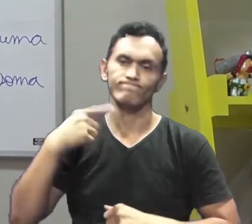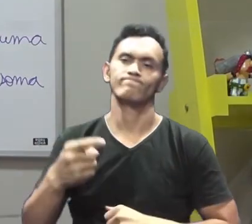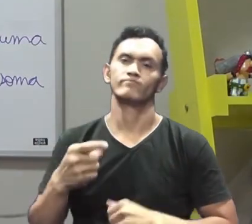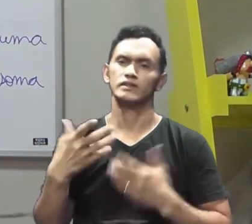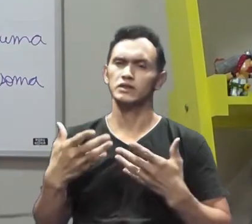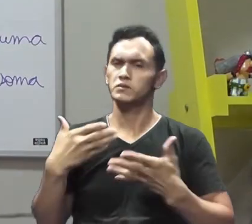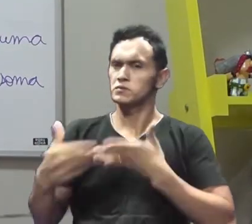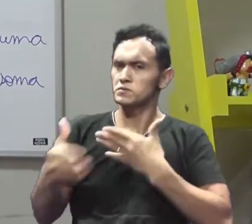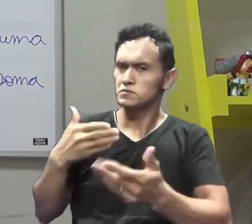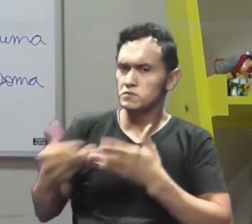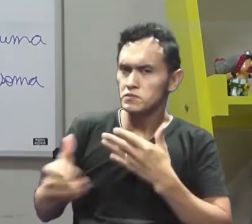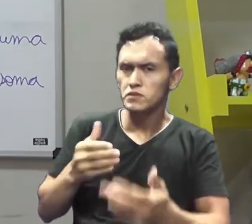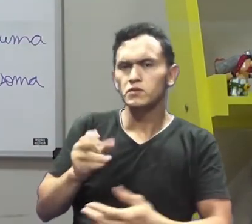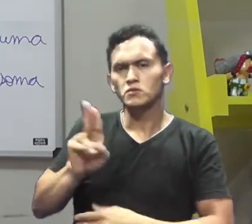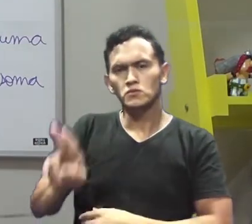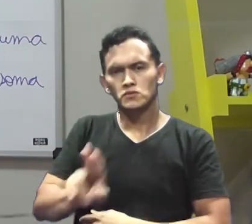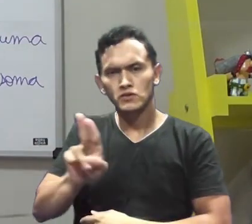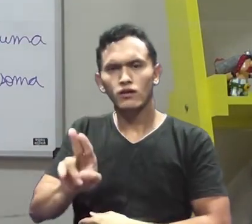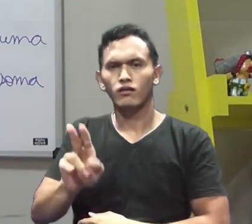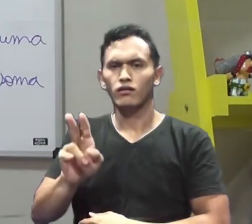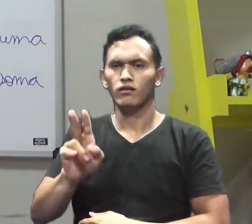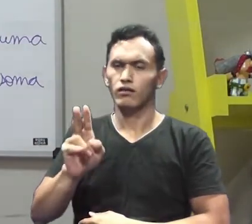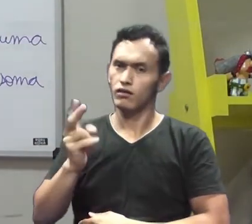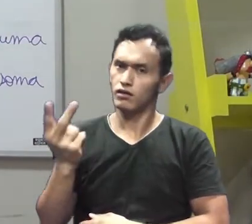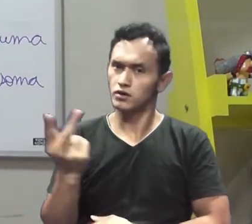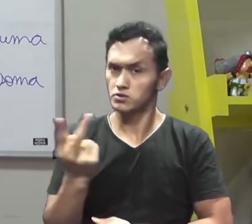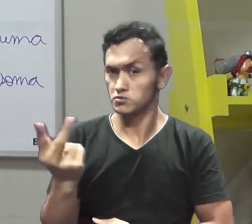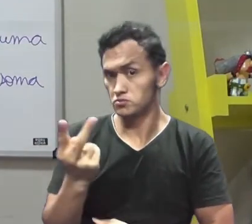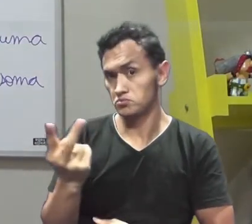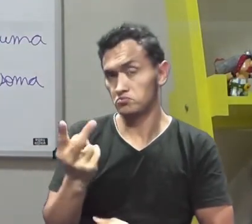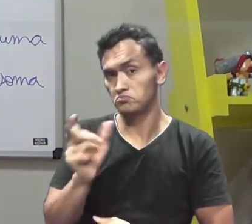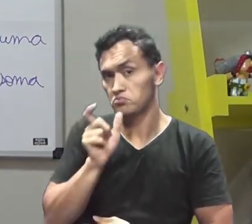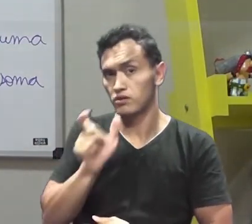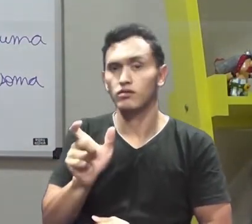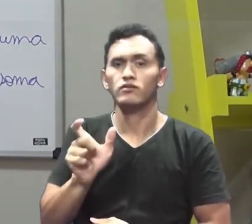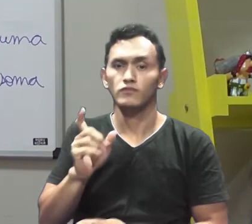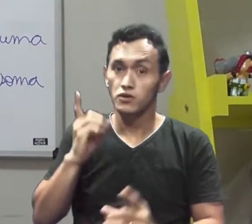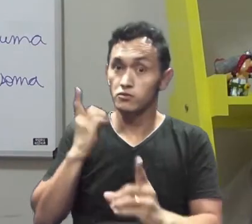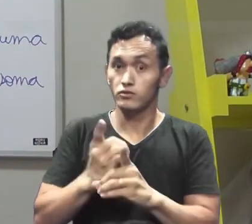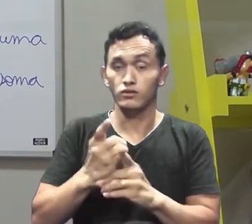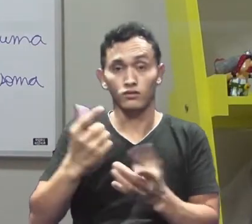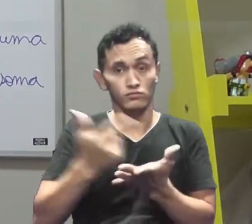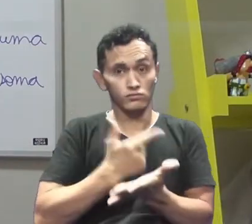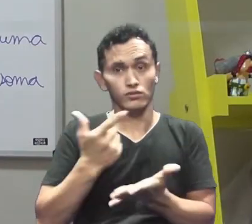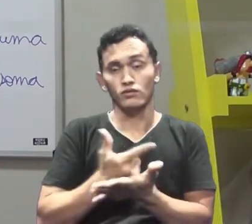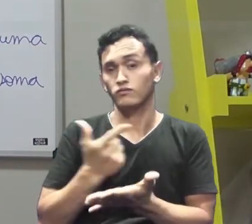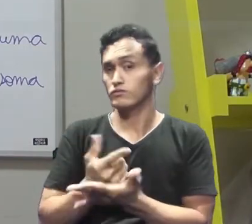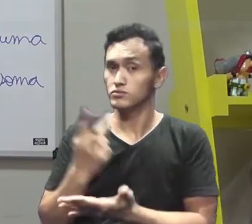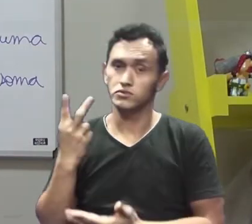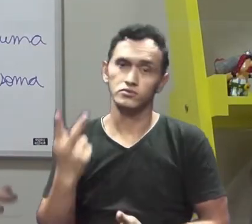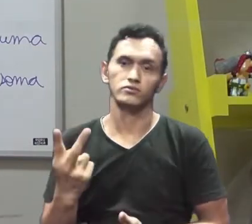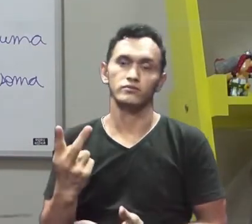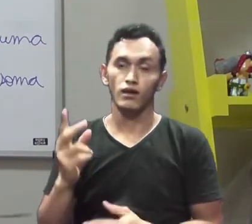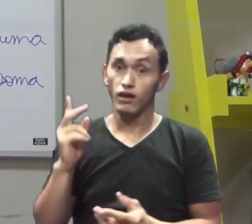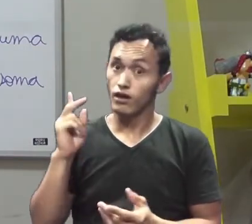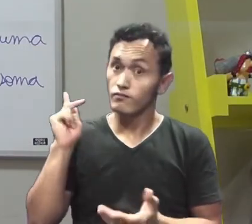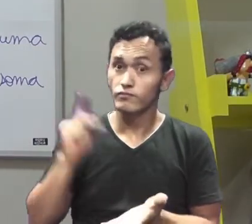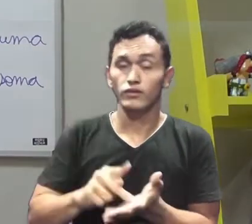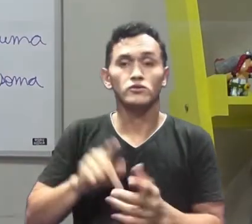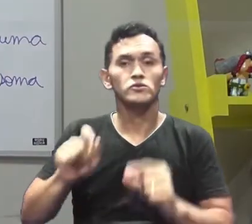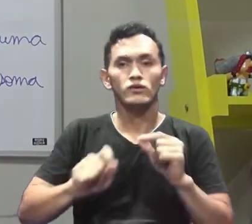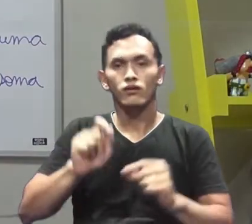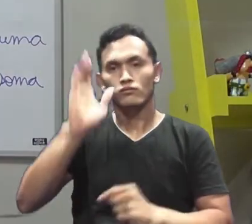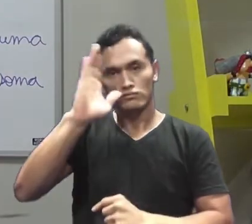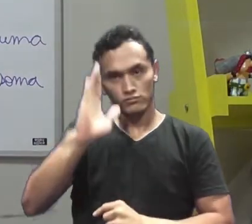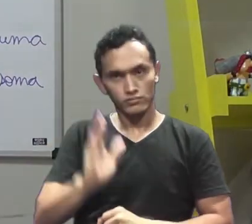tanto faz utilizar um ou outro termo. Vocês vão achar em livros tanto um quanto o outro. Verdade que no Brasil é mais